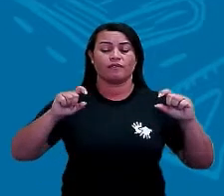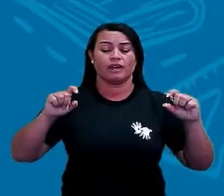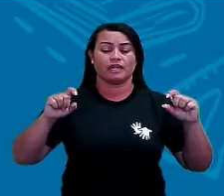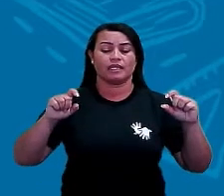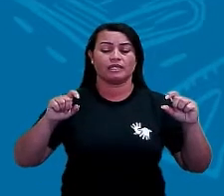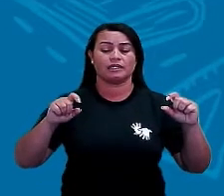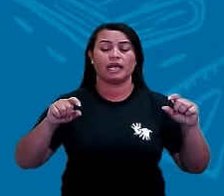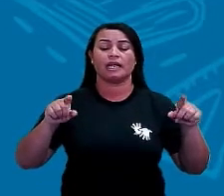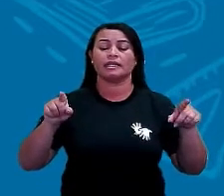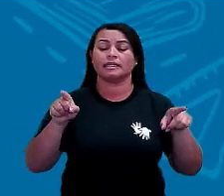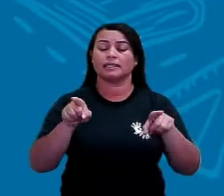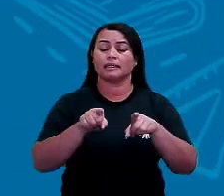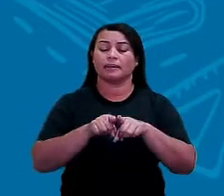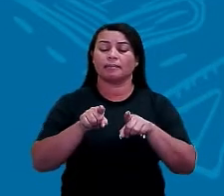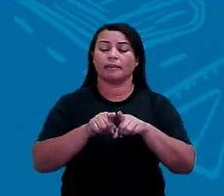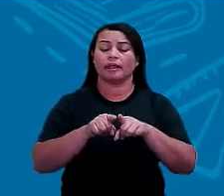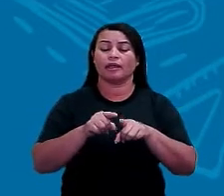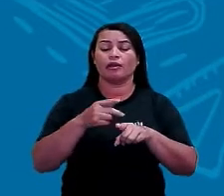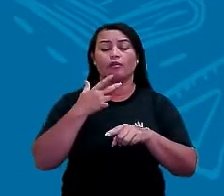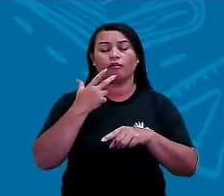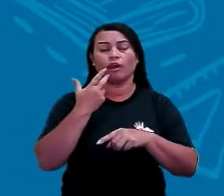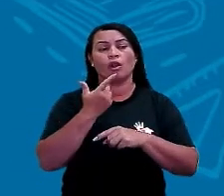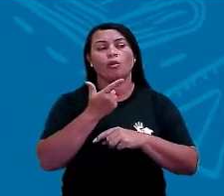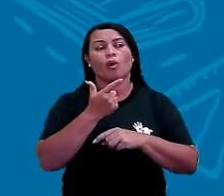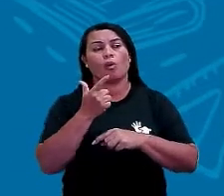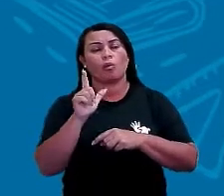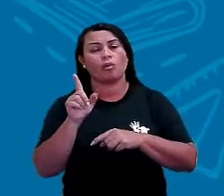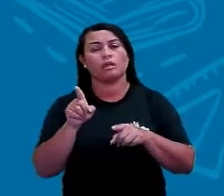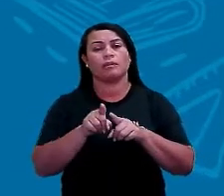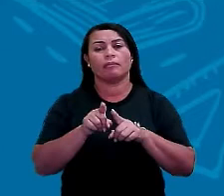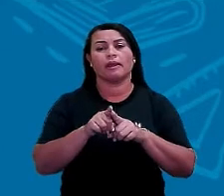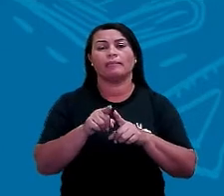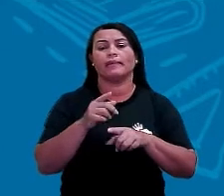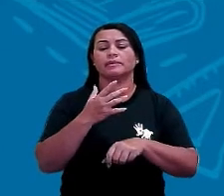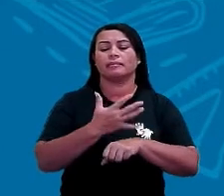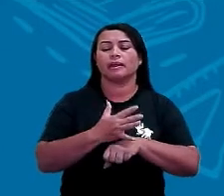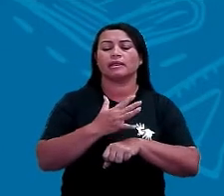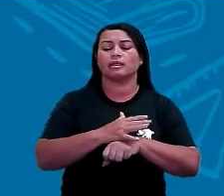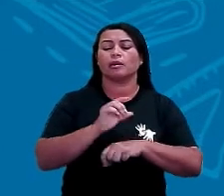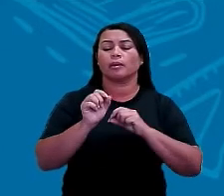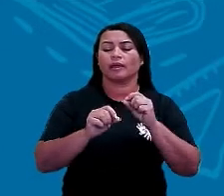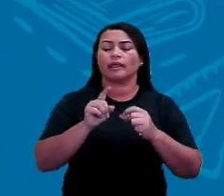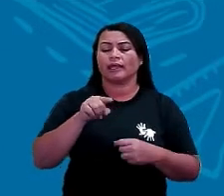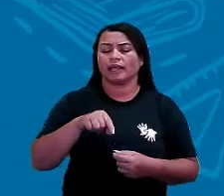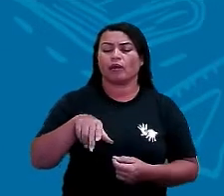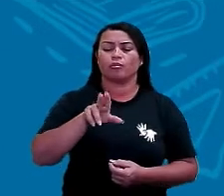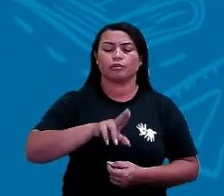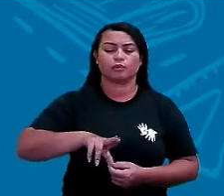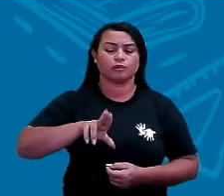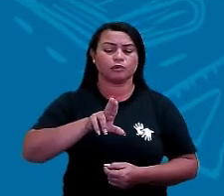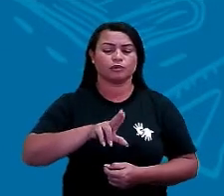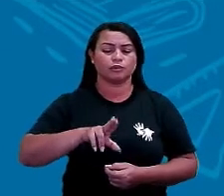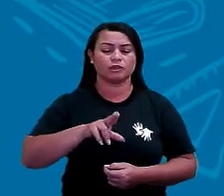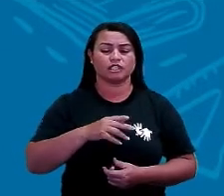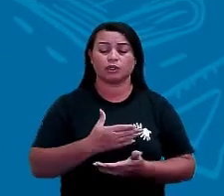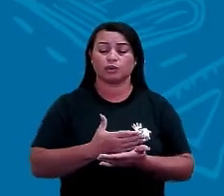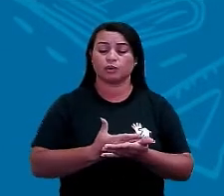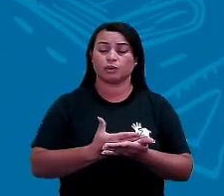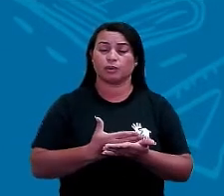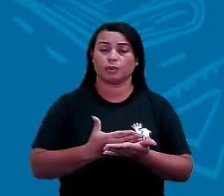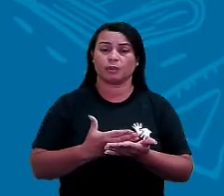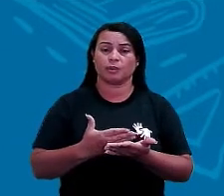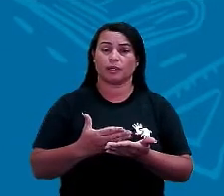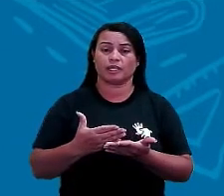Ele também, eu costumo dizer em outras palavras mais práticas, que ele é muito usado no início,